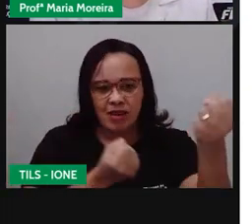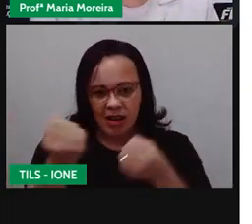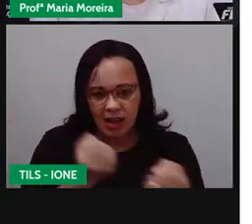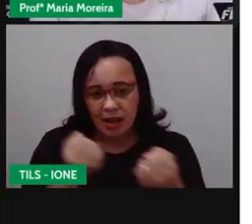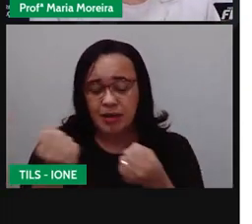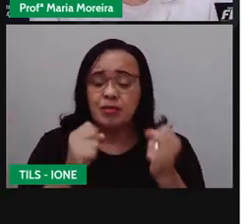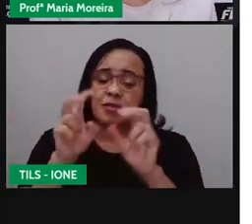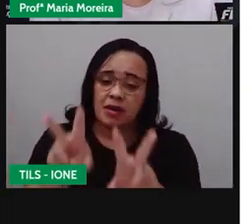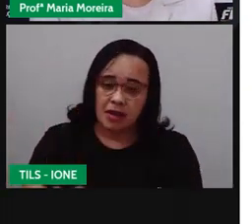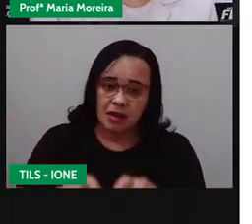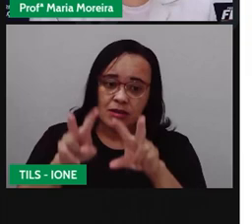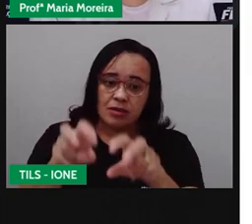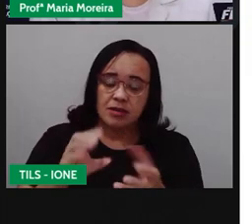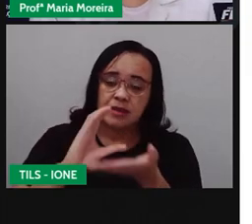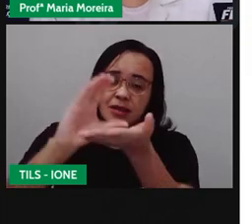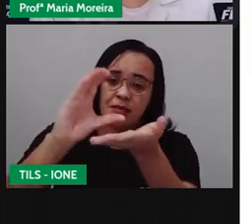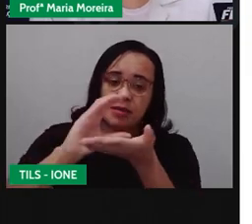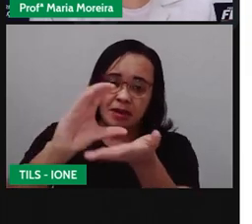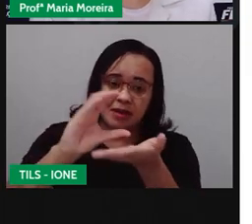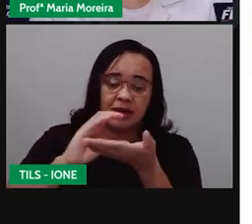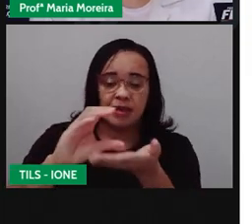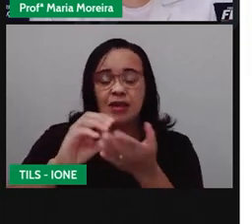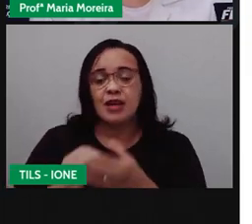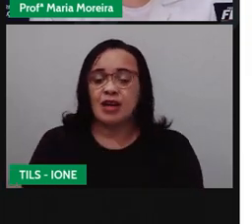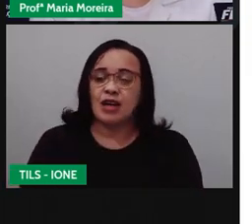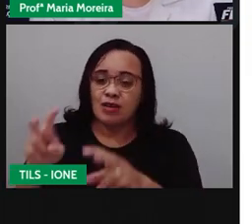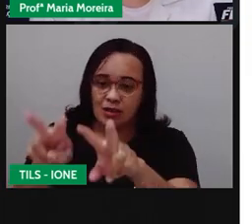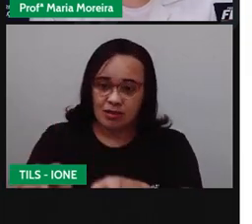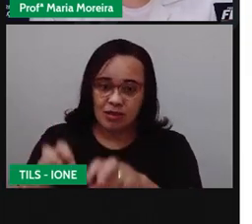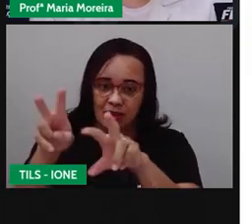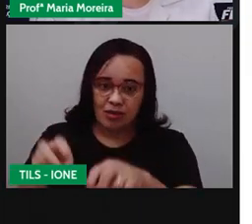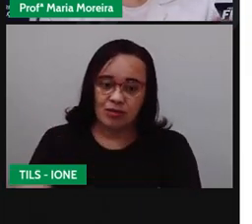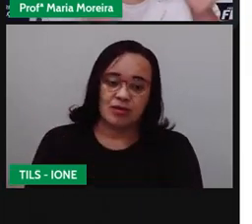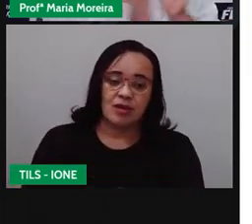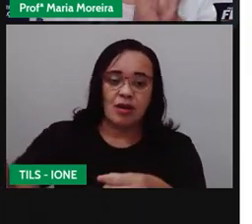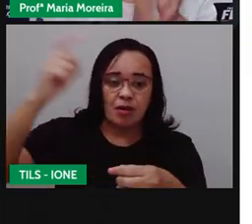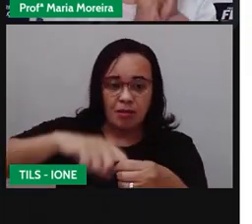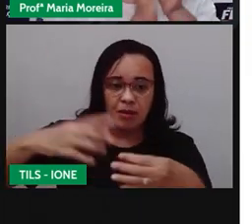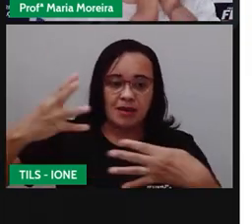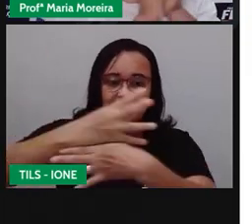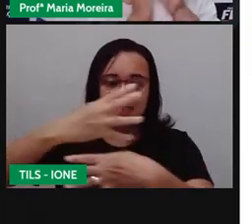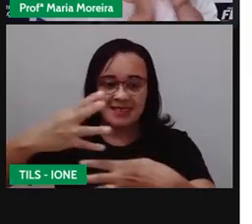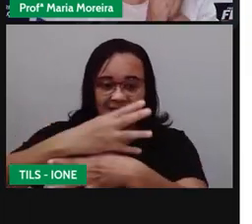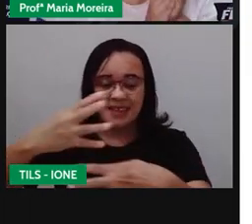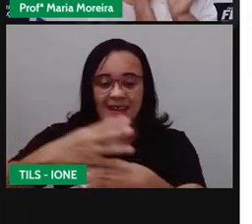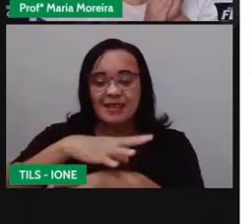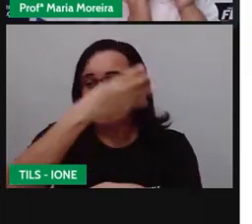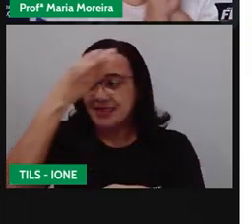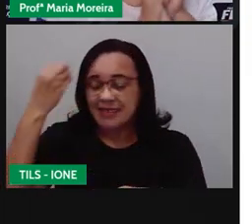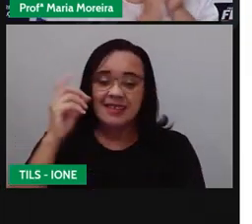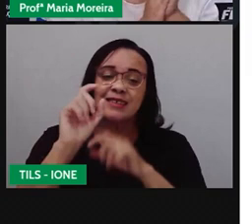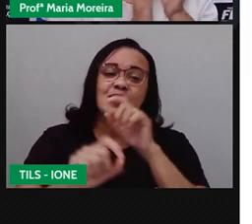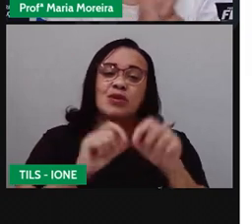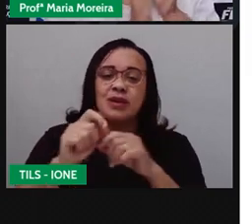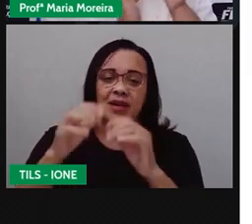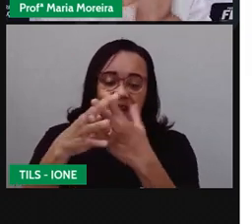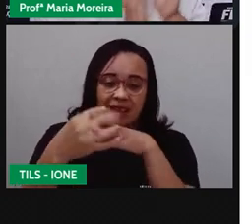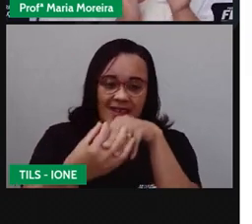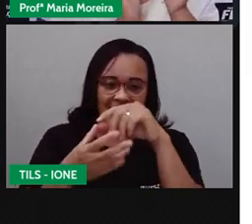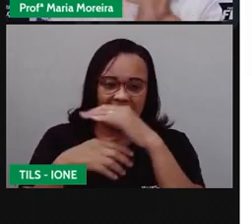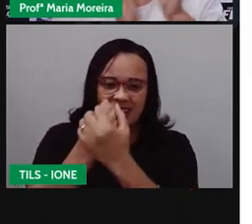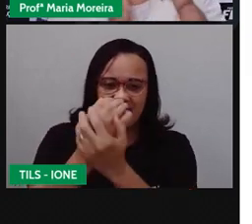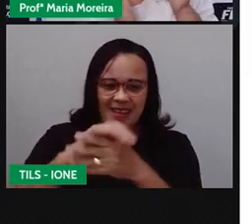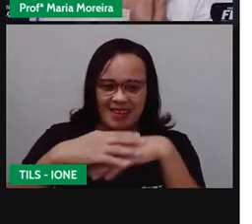da zona rural para a cidade e não vamos esquecer do nosso Lavar uma mão, lavar